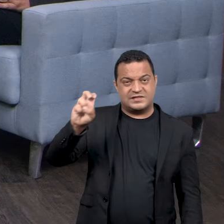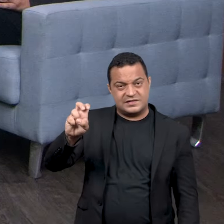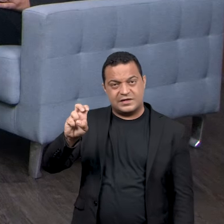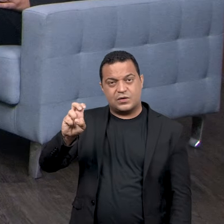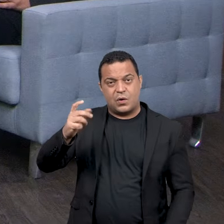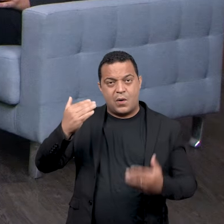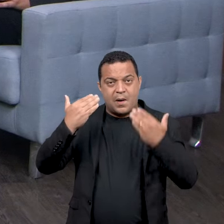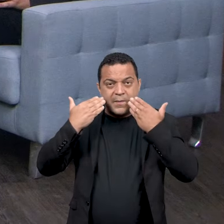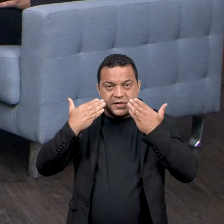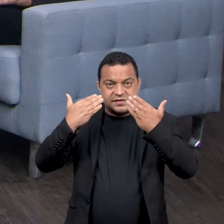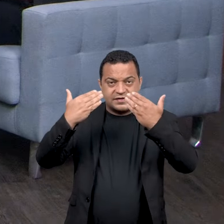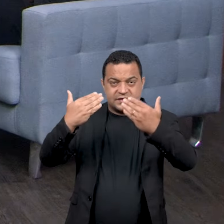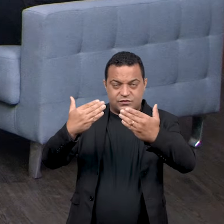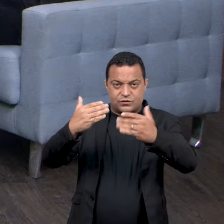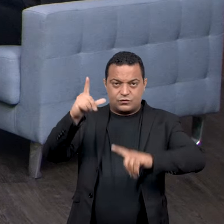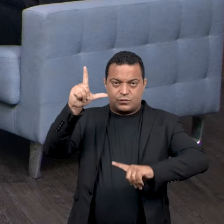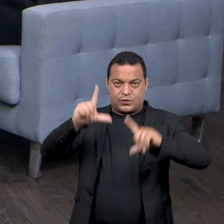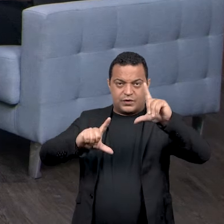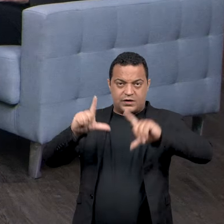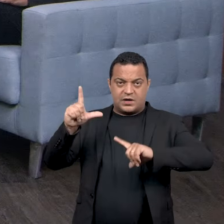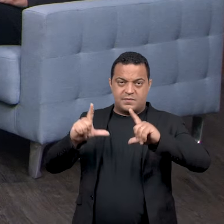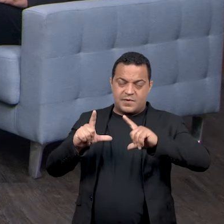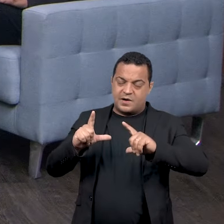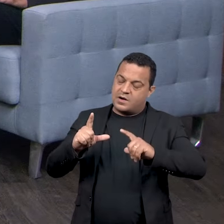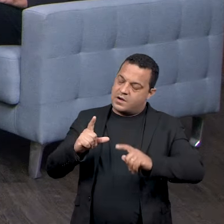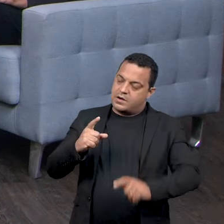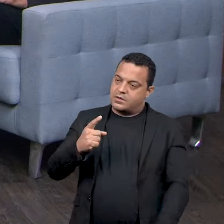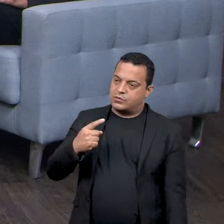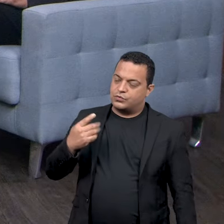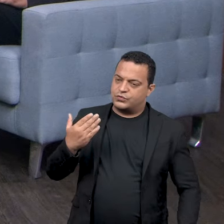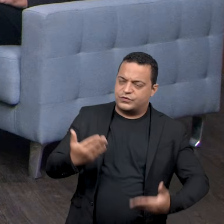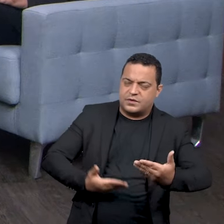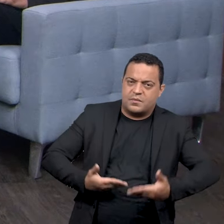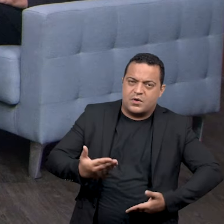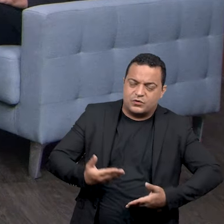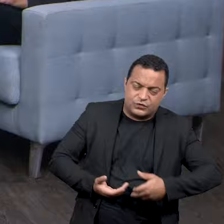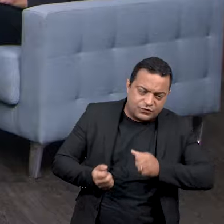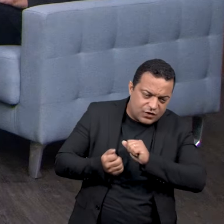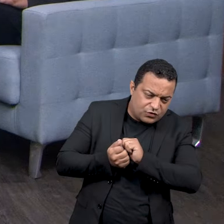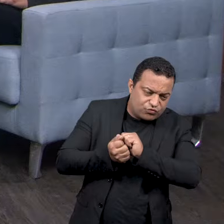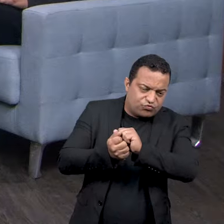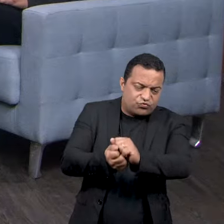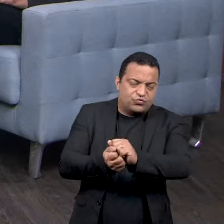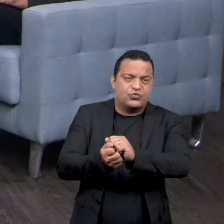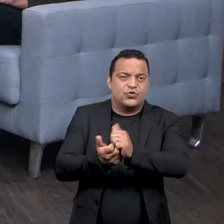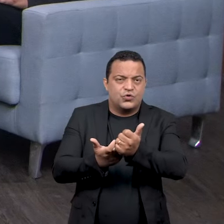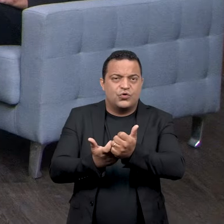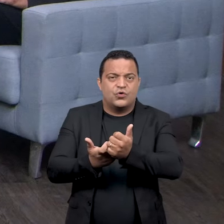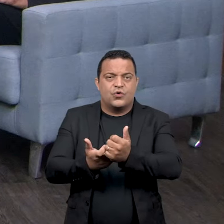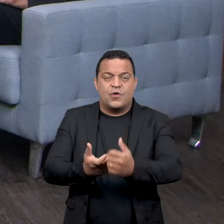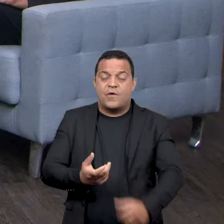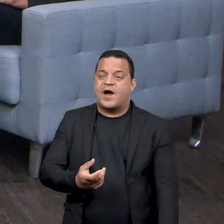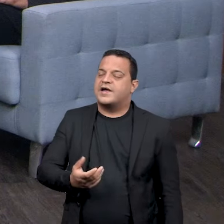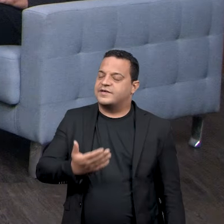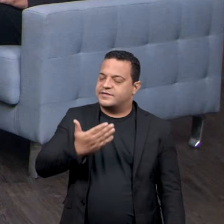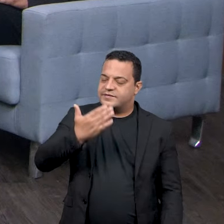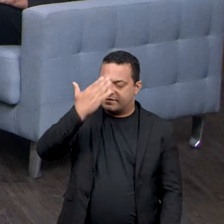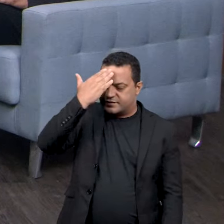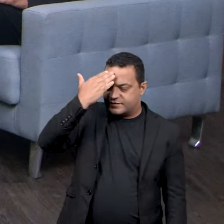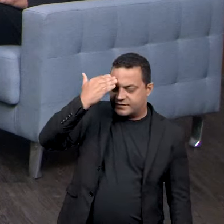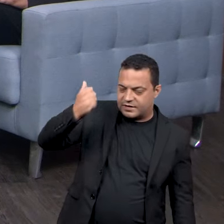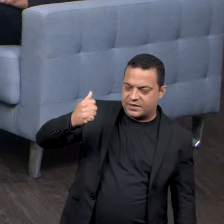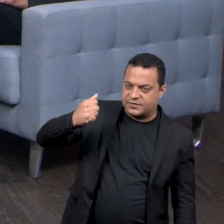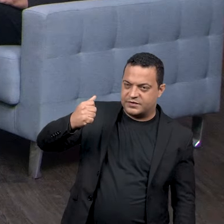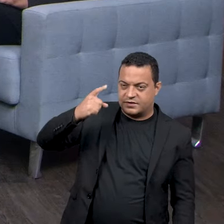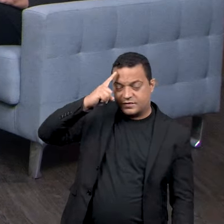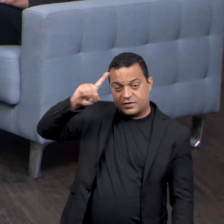domingos, 52 programas que os irmãos puderam participar e foi certamente um ano de muitas